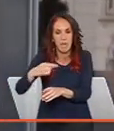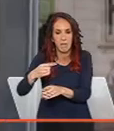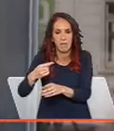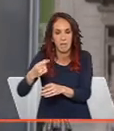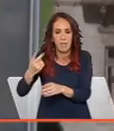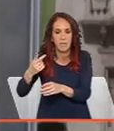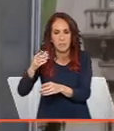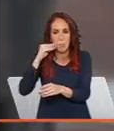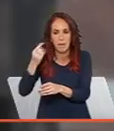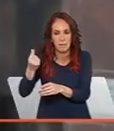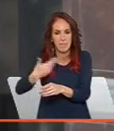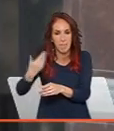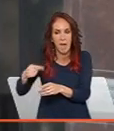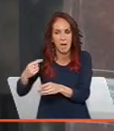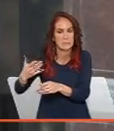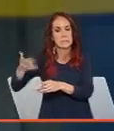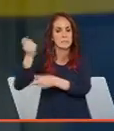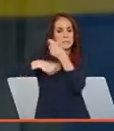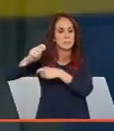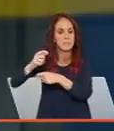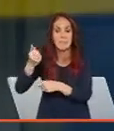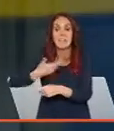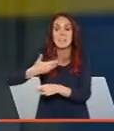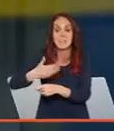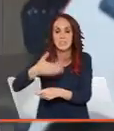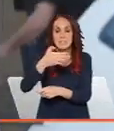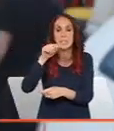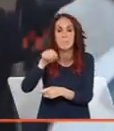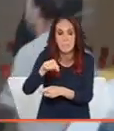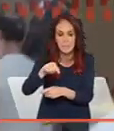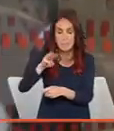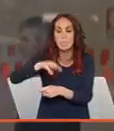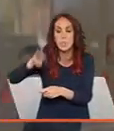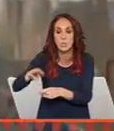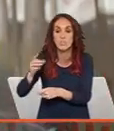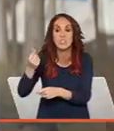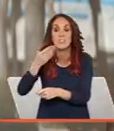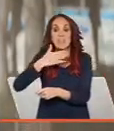no ano passado, os bancos venderam 7 mil milhões de crédito mal parado.